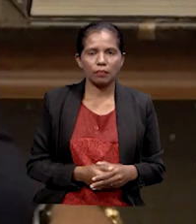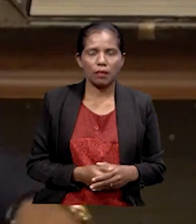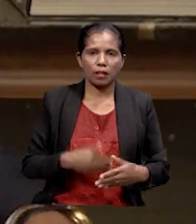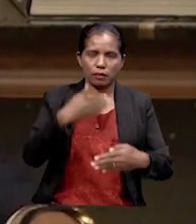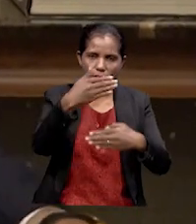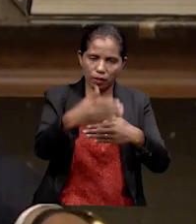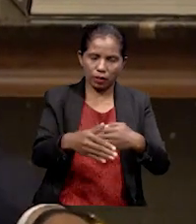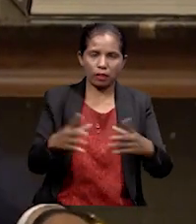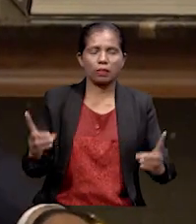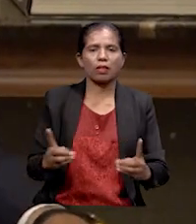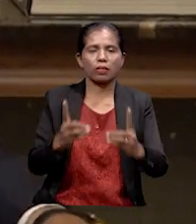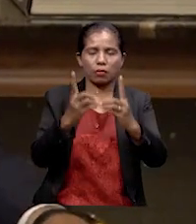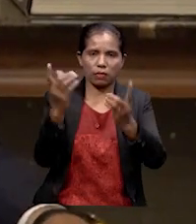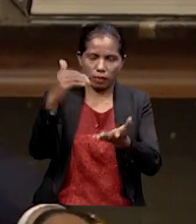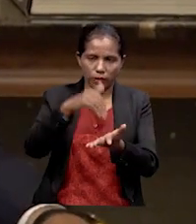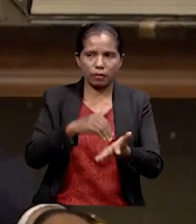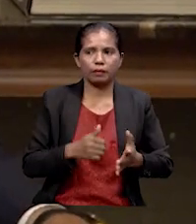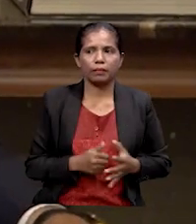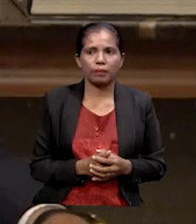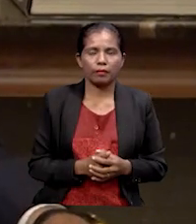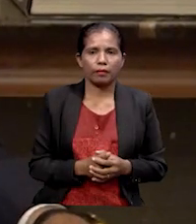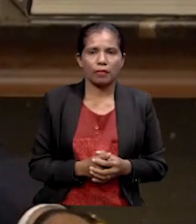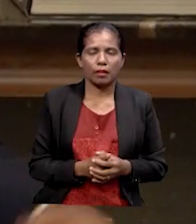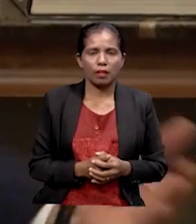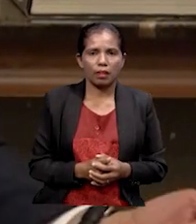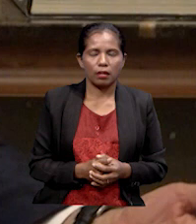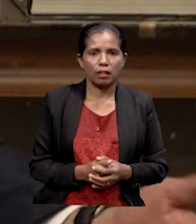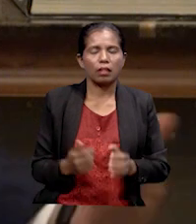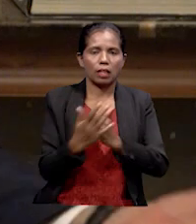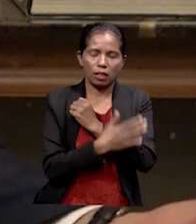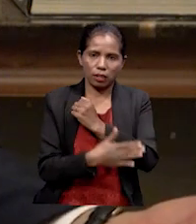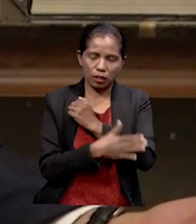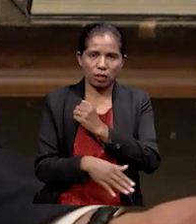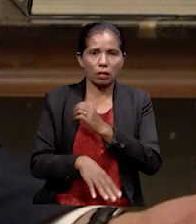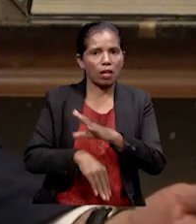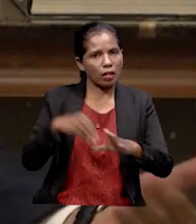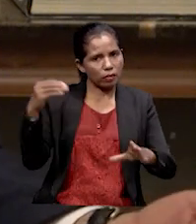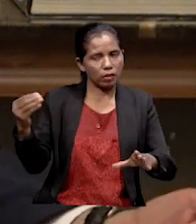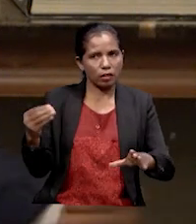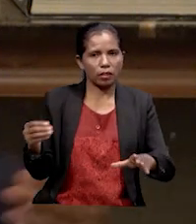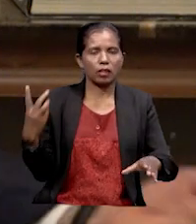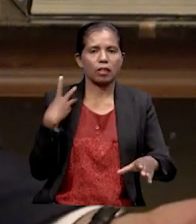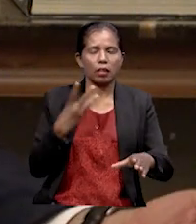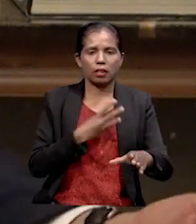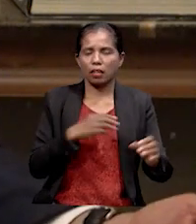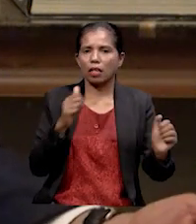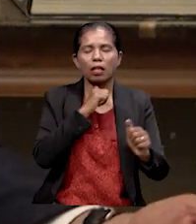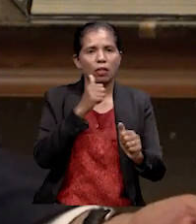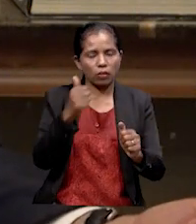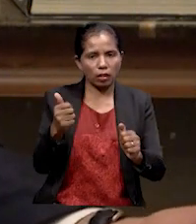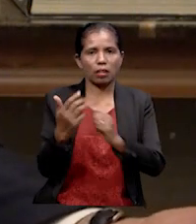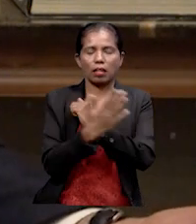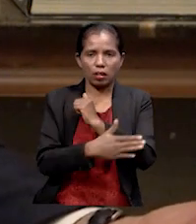hakat, a sur malo fali, rai deve nessa la contia sai, e te rejeita e te la coita.